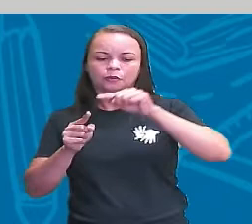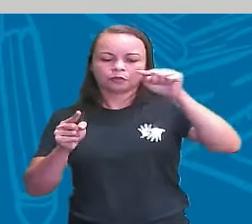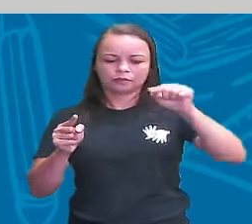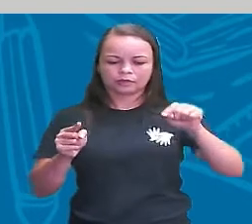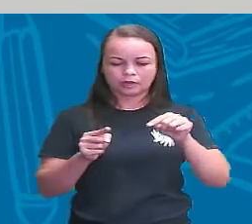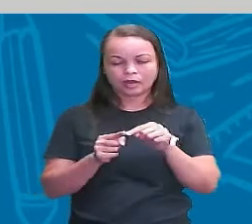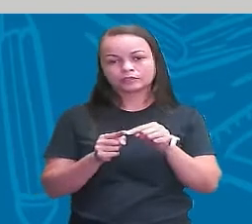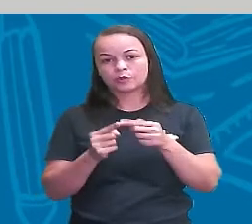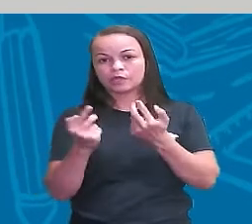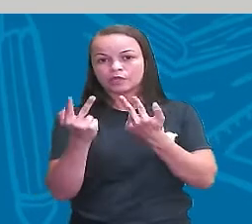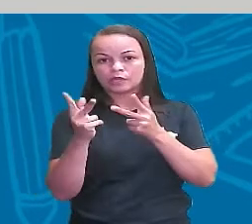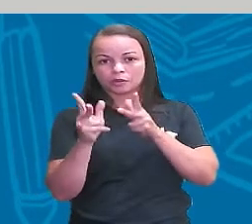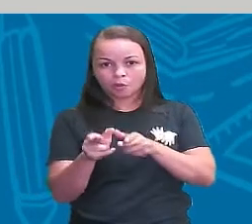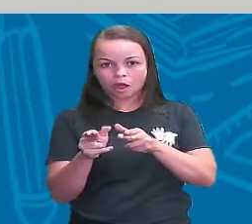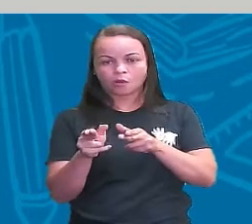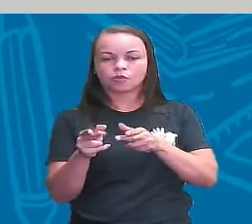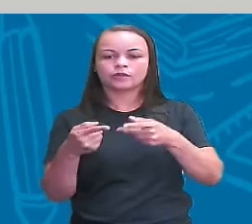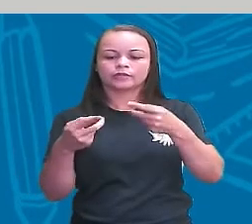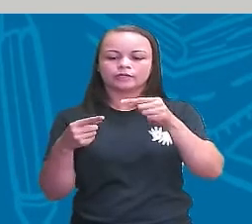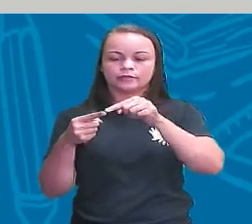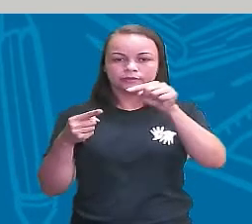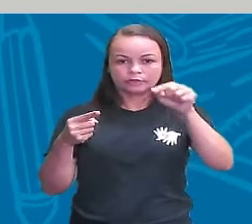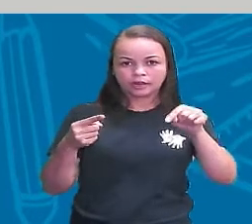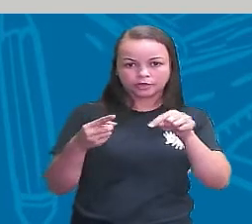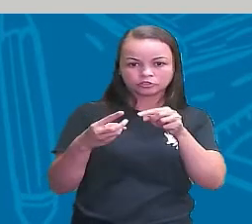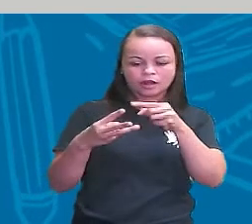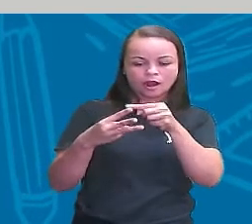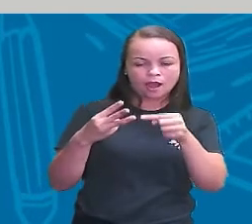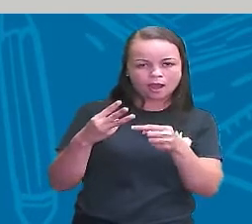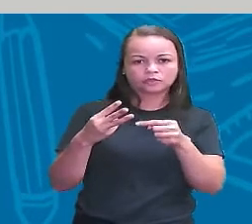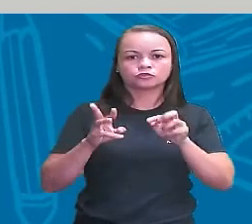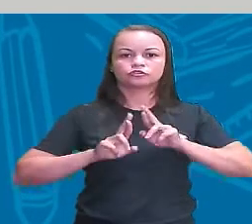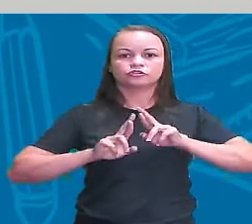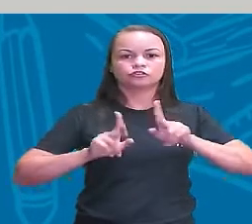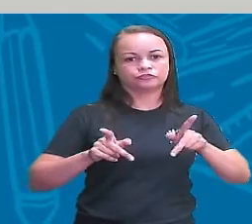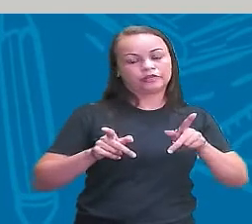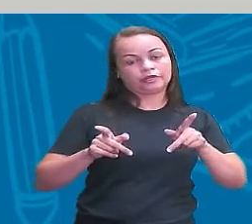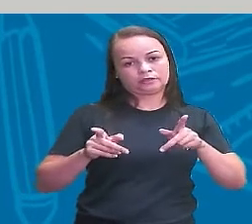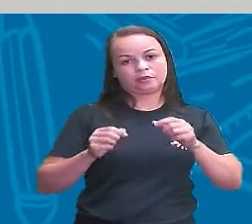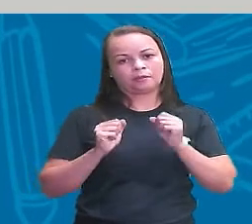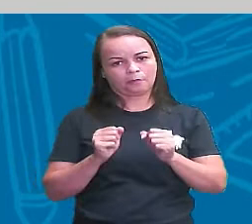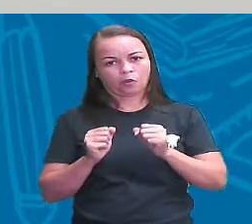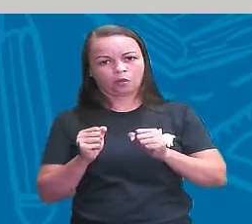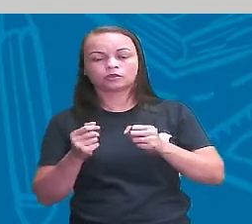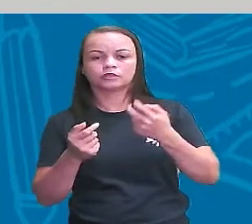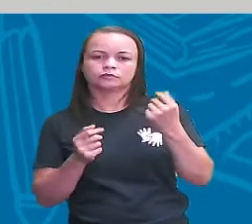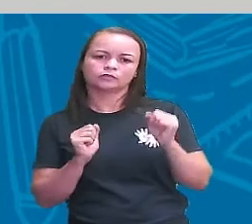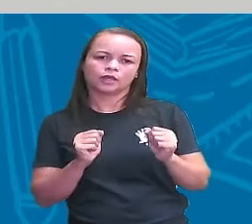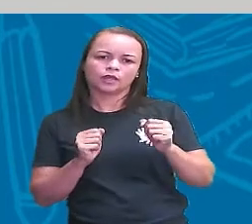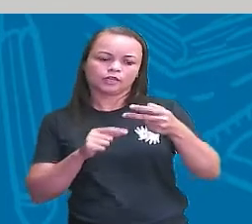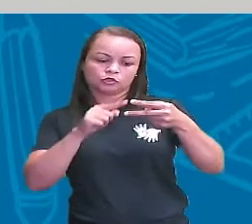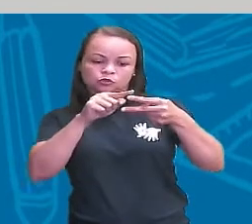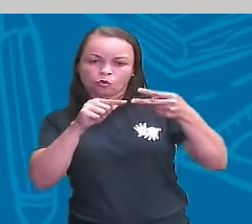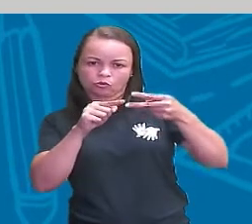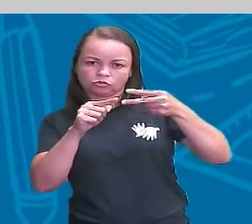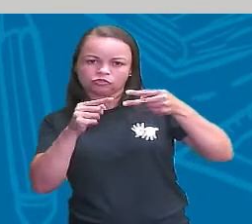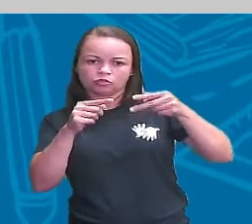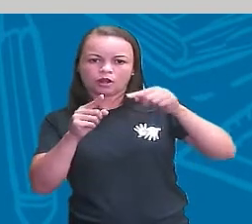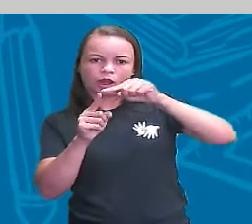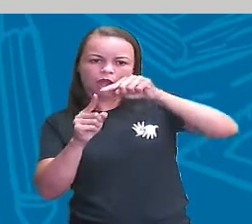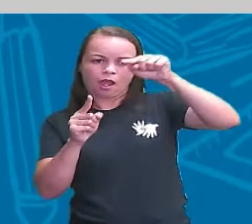iguais e 3 lados diferentes. Pode ter todos os lados diferentes, né? Como eu acabei de dizer, pode ter 2 lados iguais e